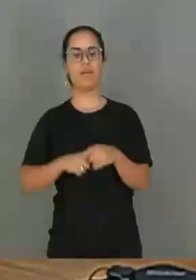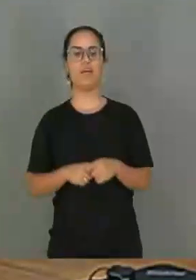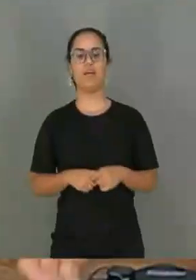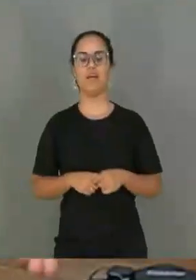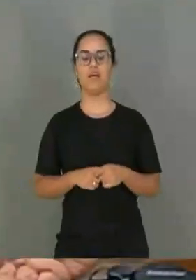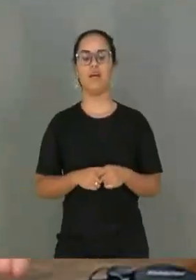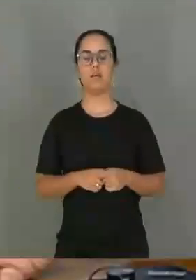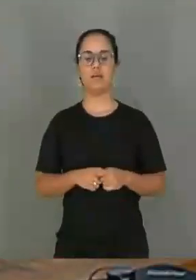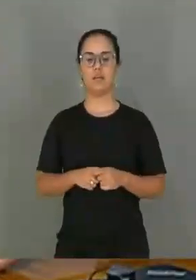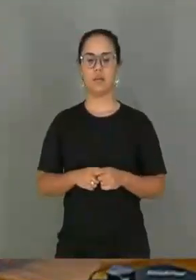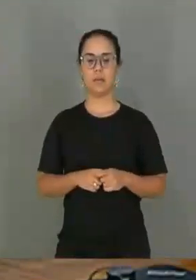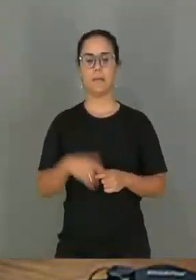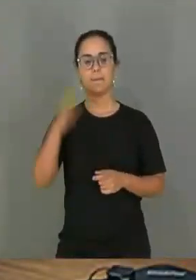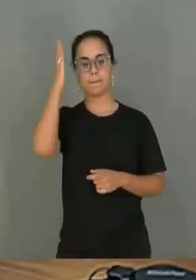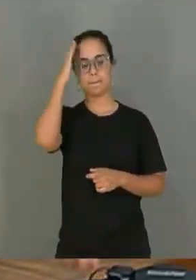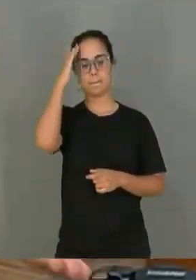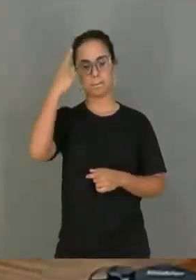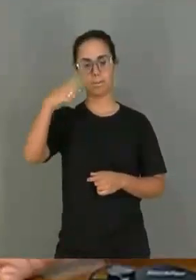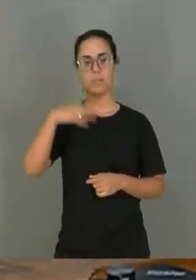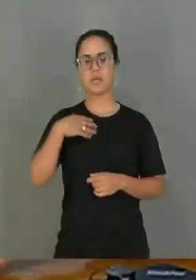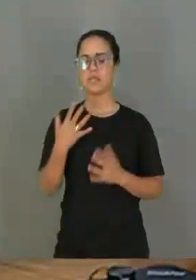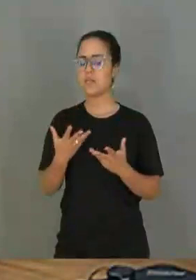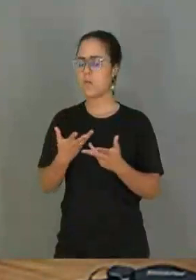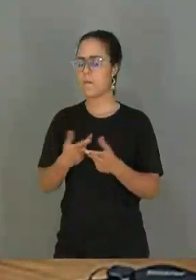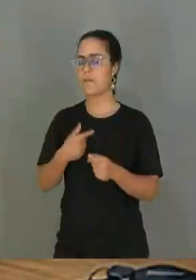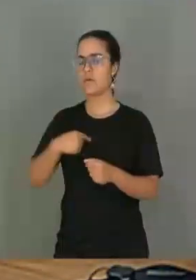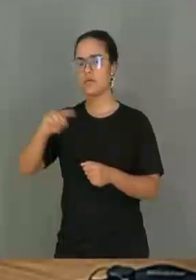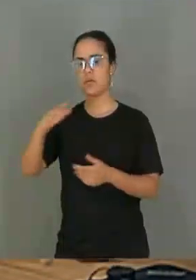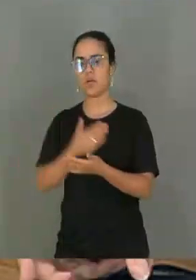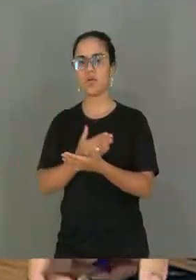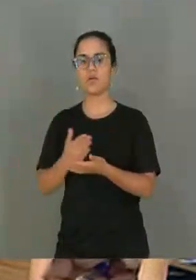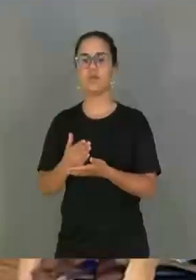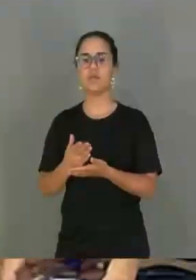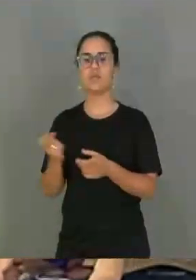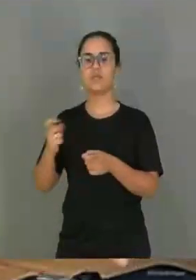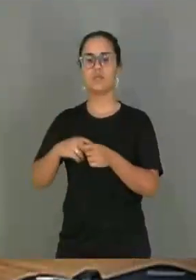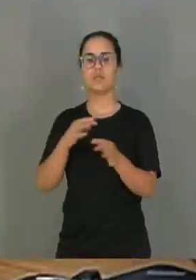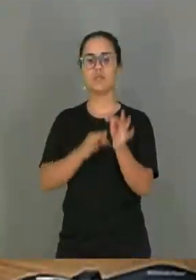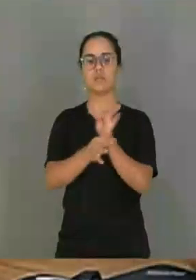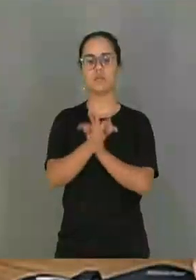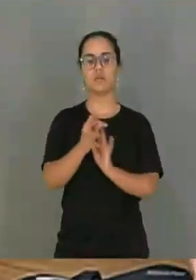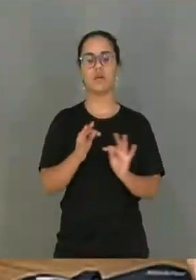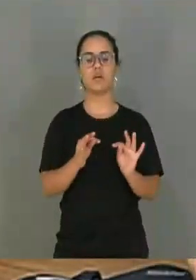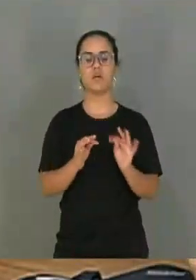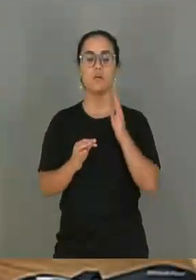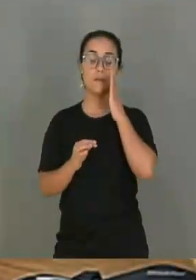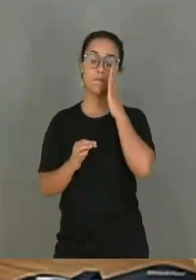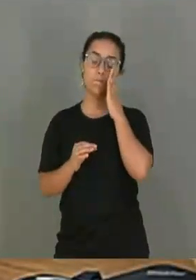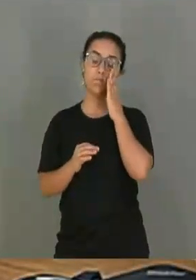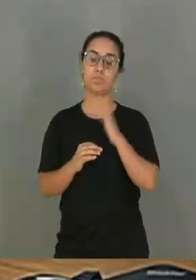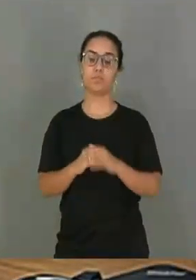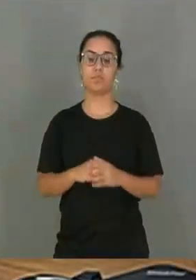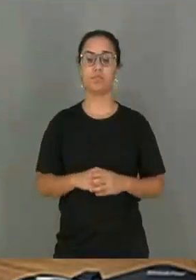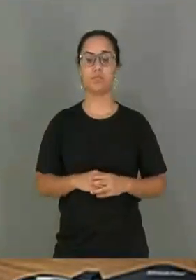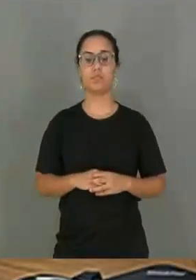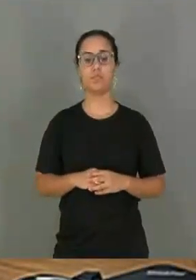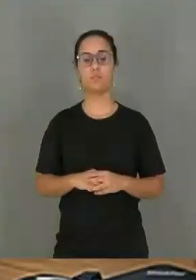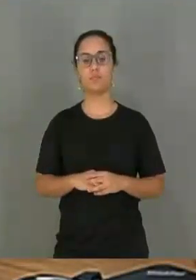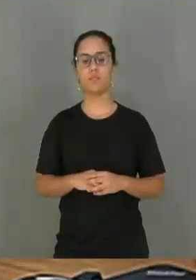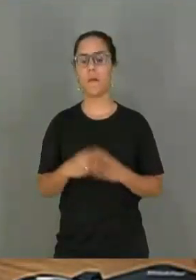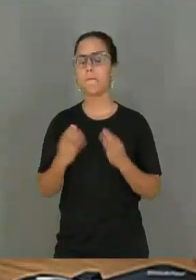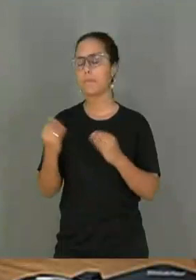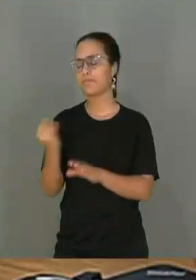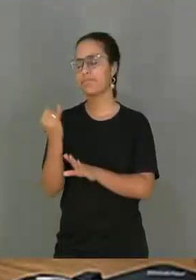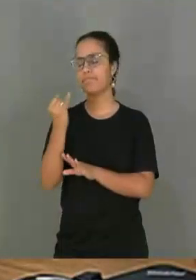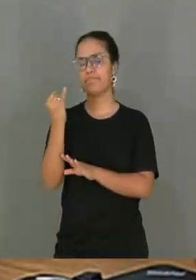que essa brilhante iniciativa do senhor aqui, trazendo técnicos, é